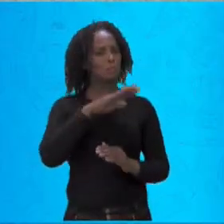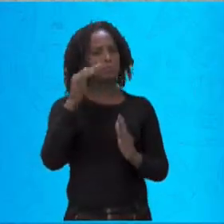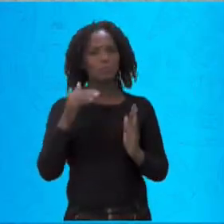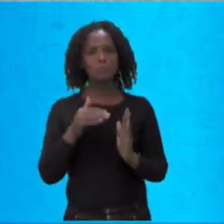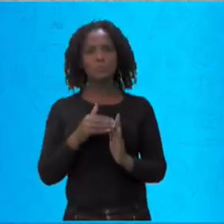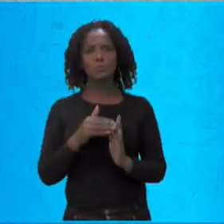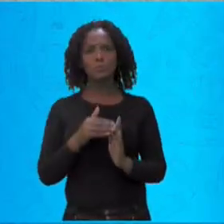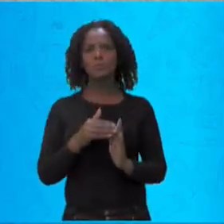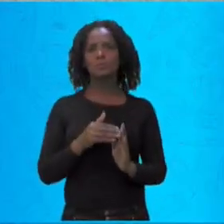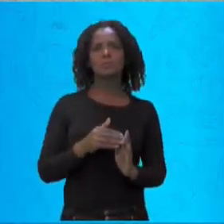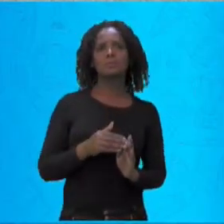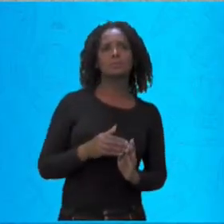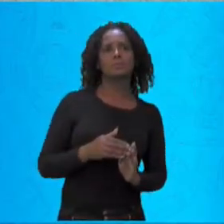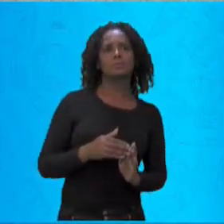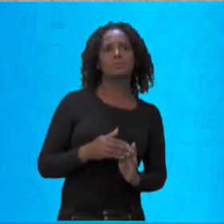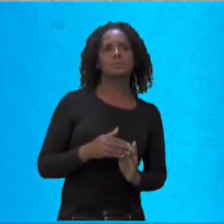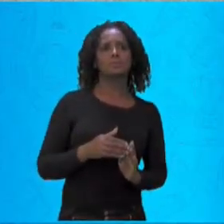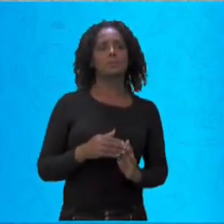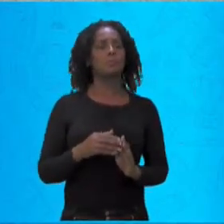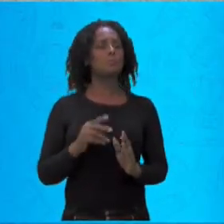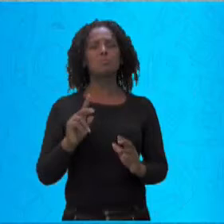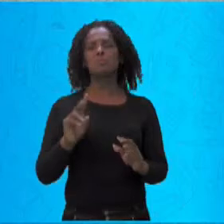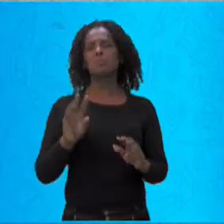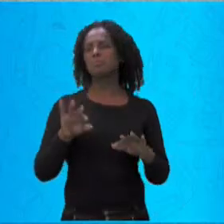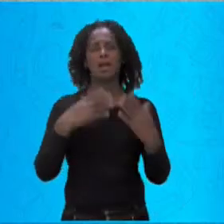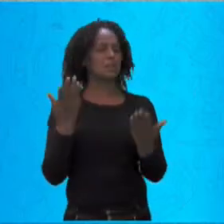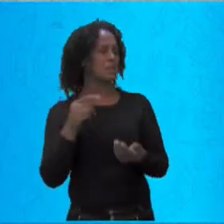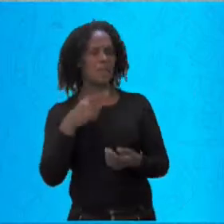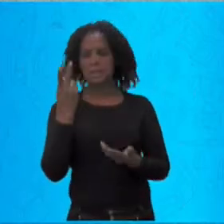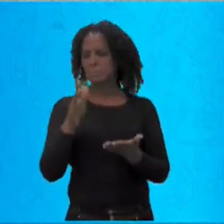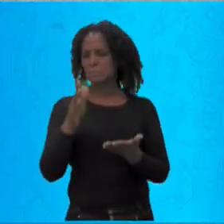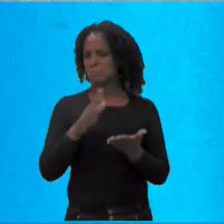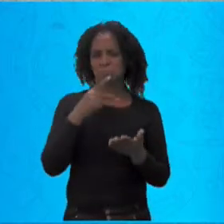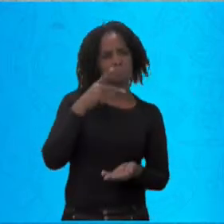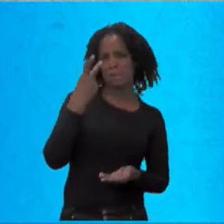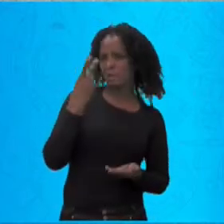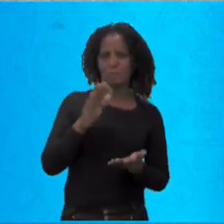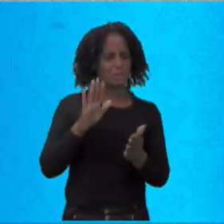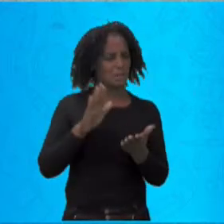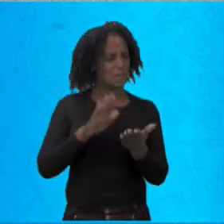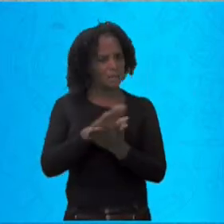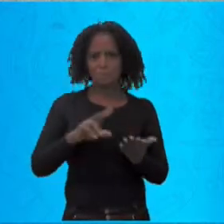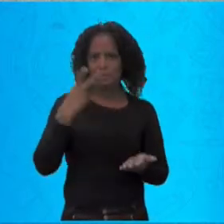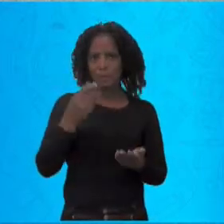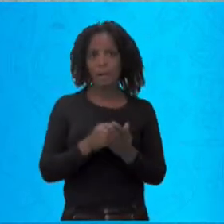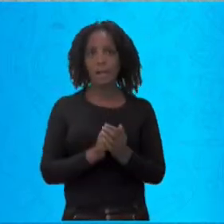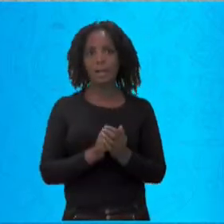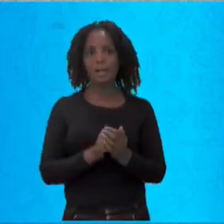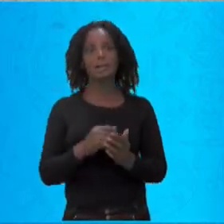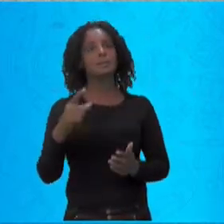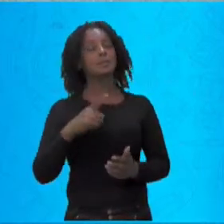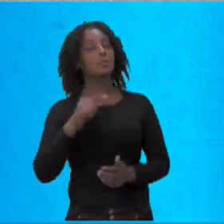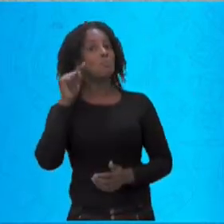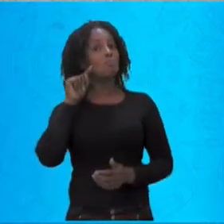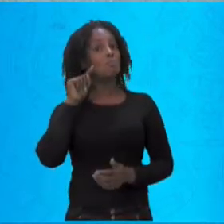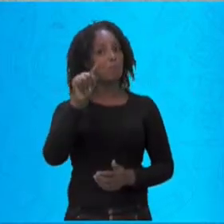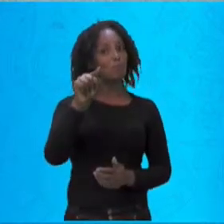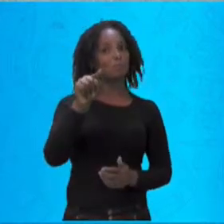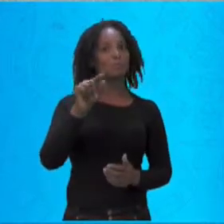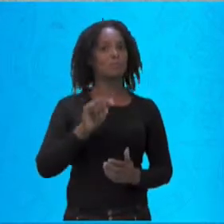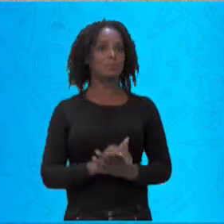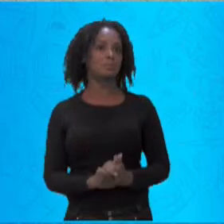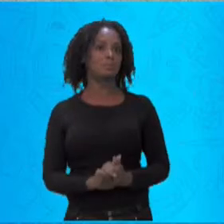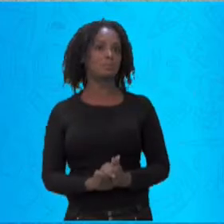indicar o final da frase, quando eu não tenho mais nada para dizer. Se eu disser para